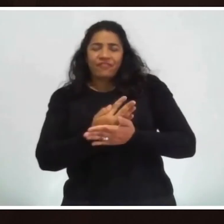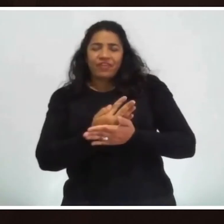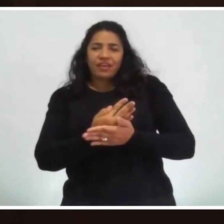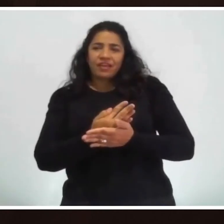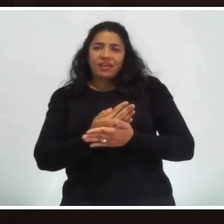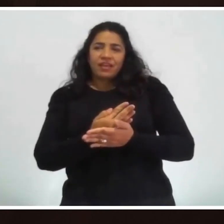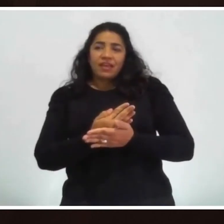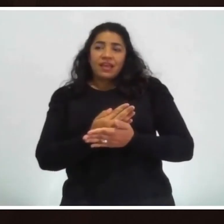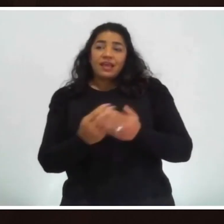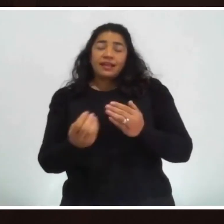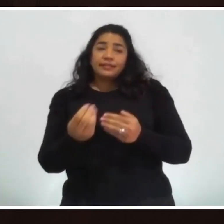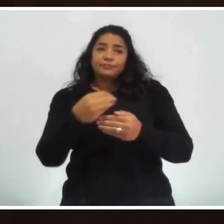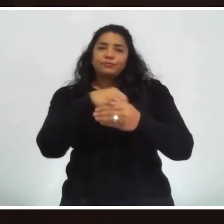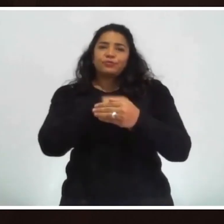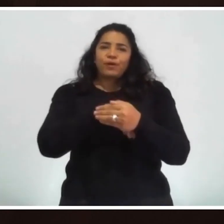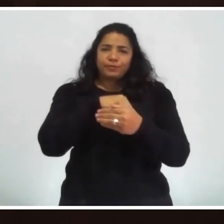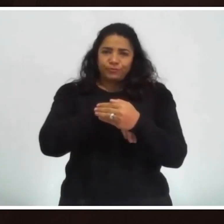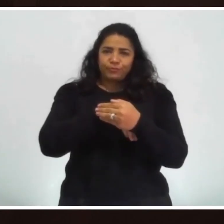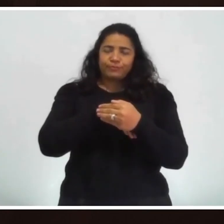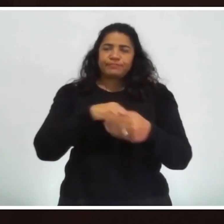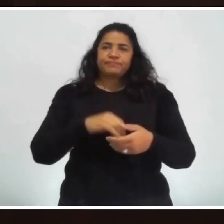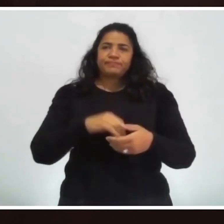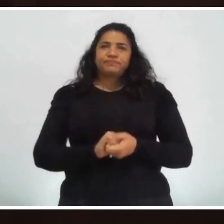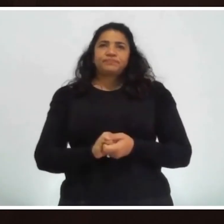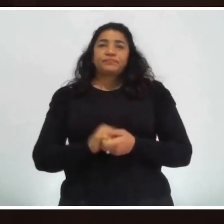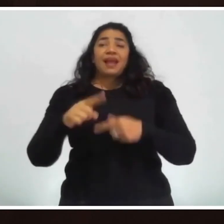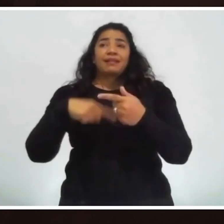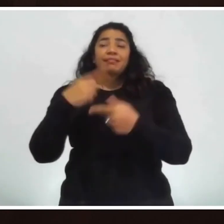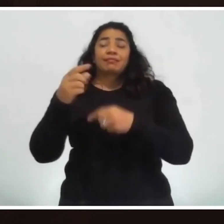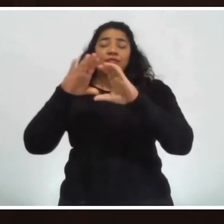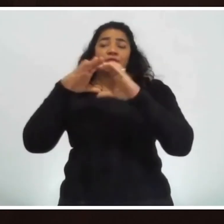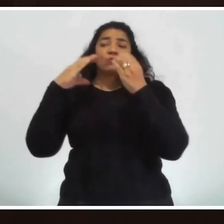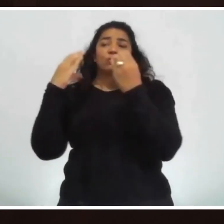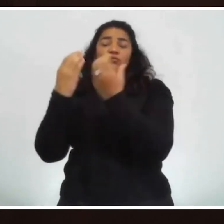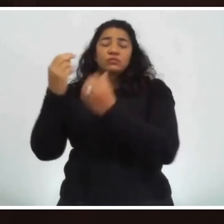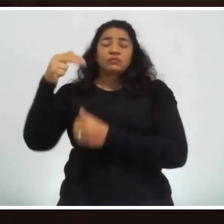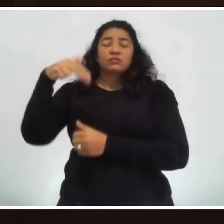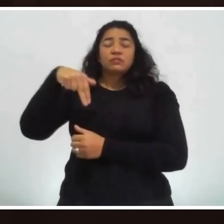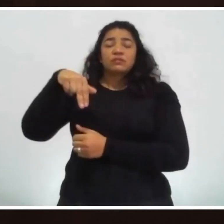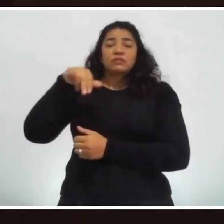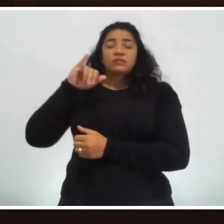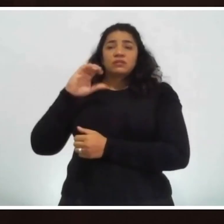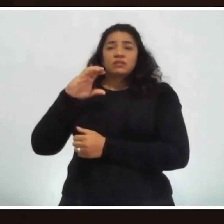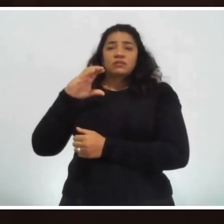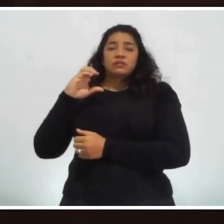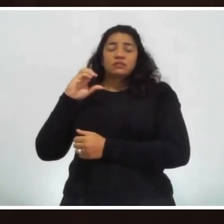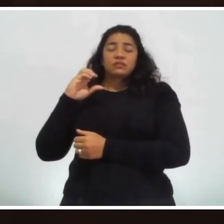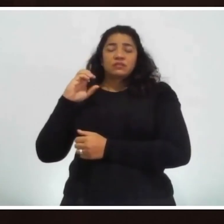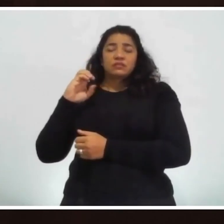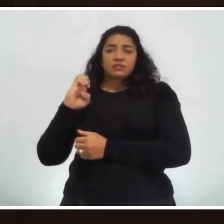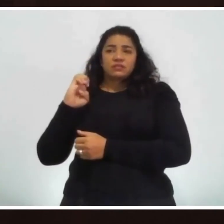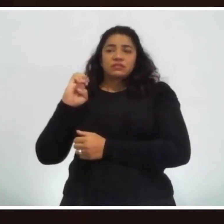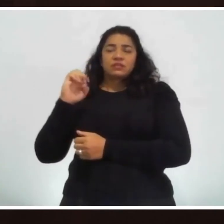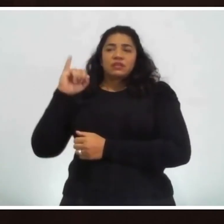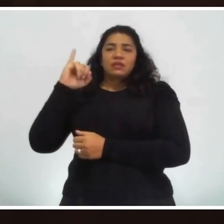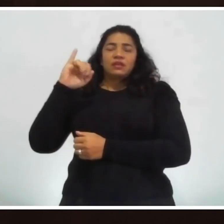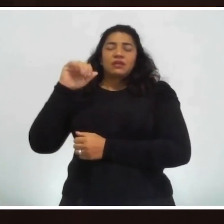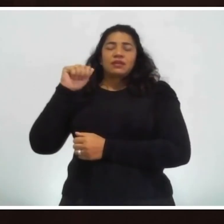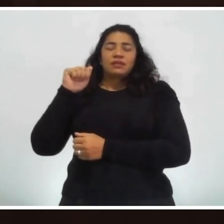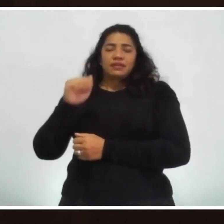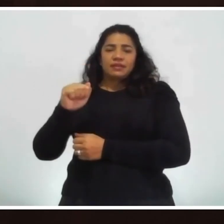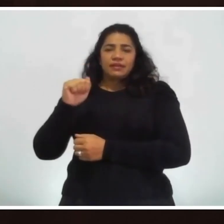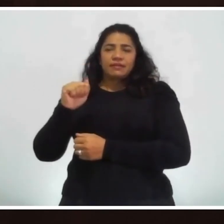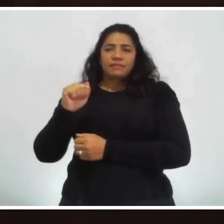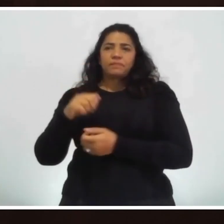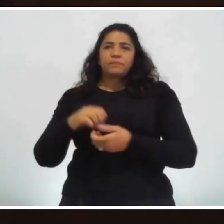por Deus para destruir os malignos esquemas do diabo, que tentou montar um esquema sem